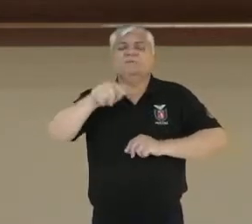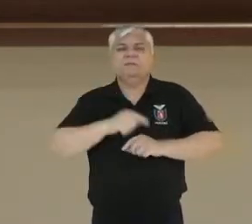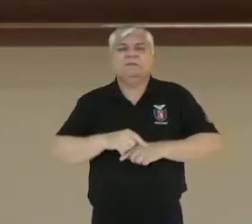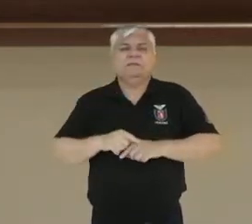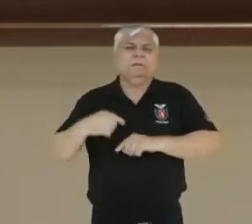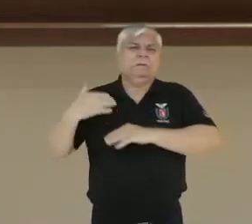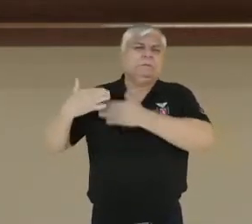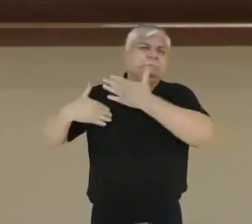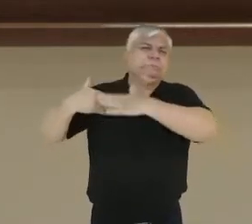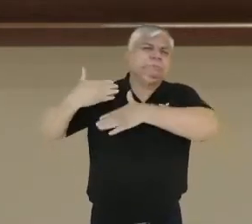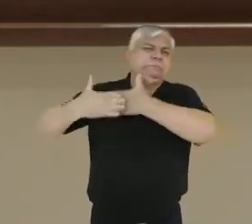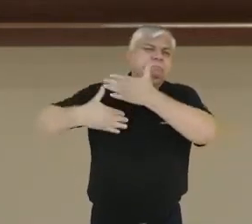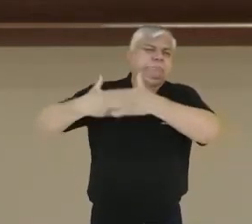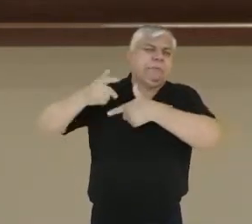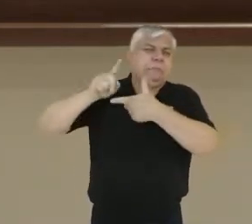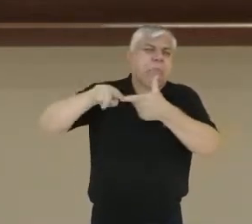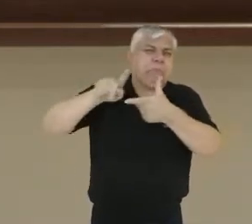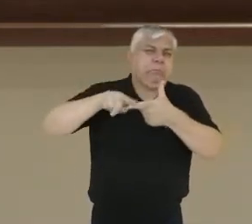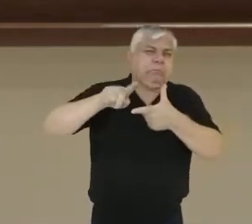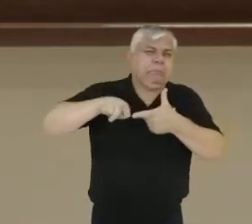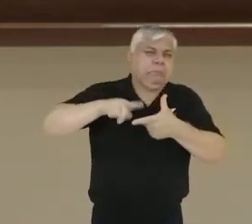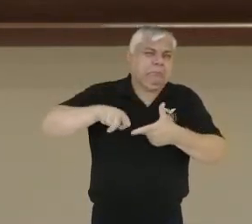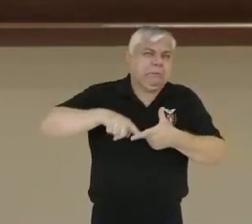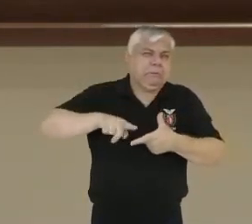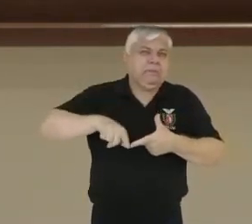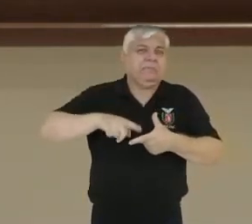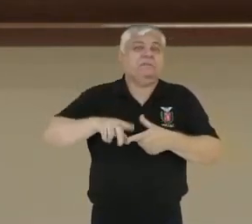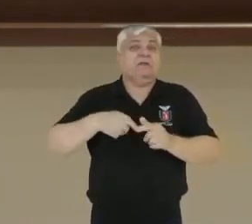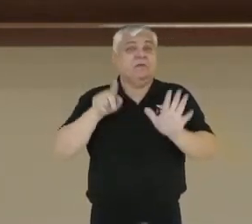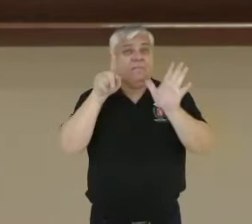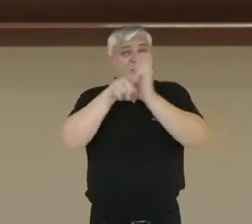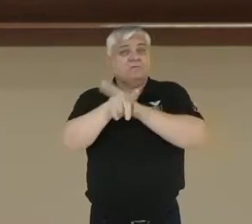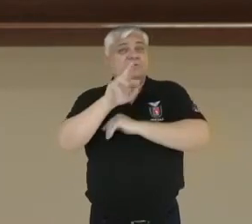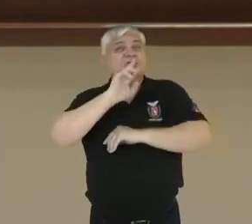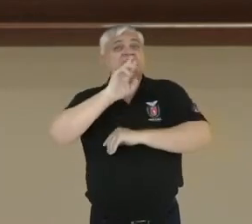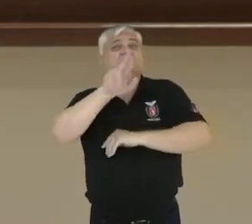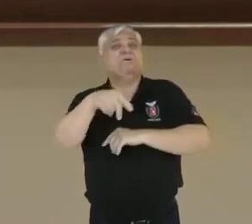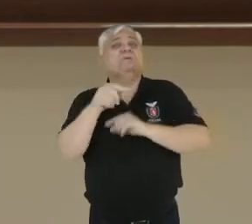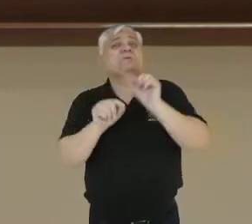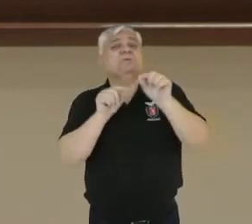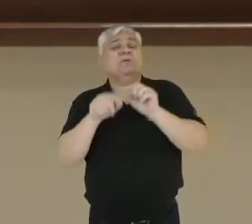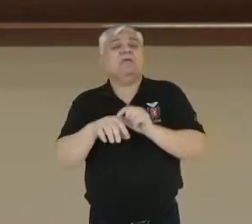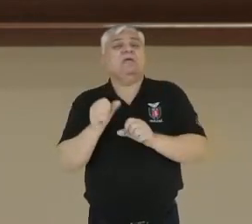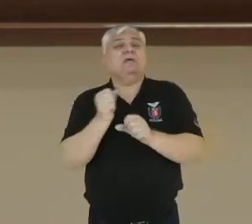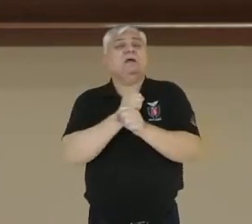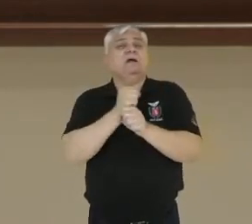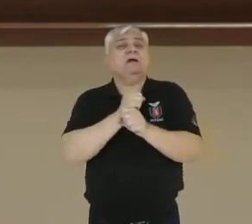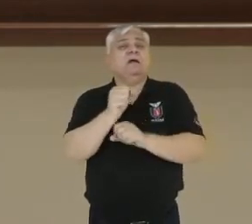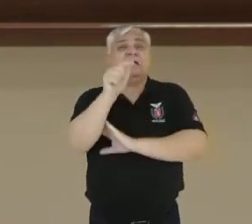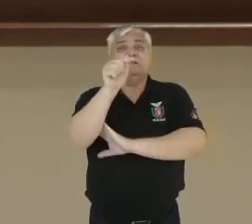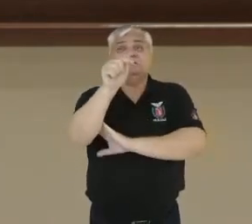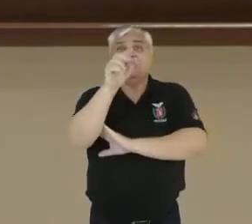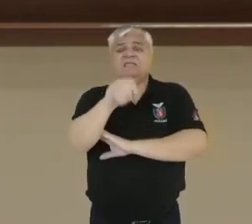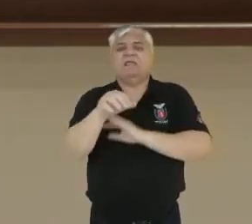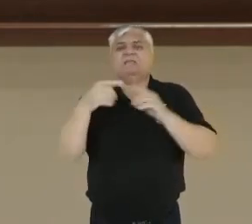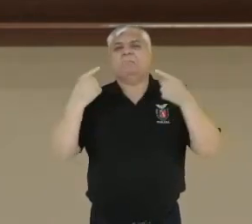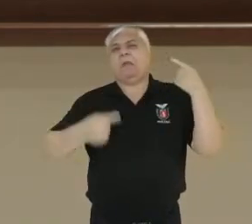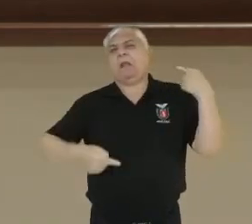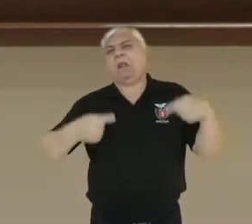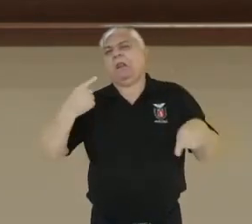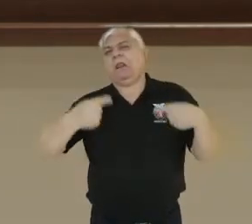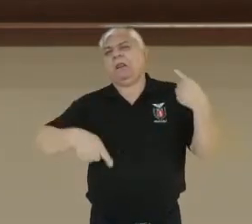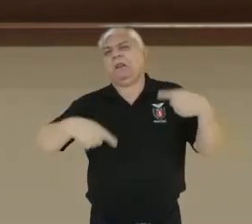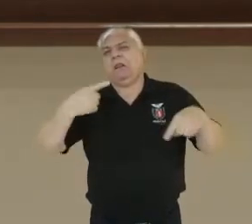Por isso, você imagina a resposta dessa pergunta, onde há mais de 70 anos você observa a disputa